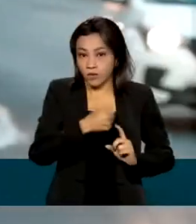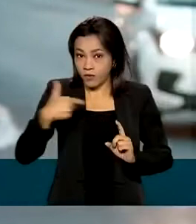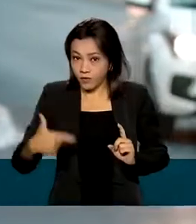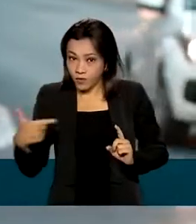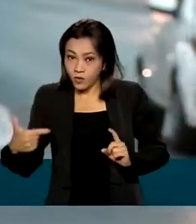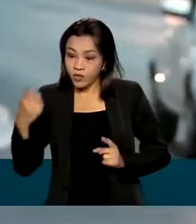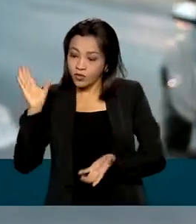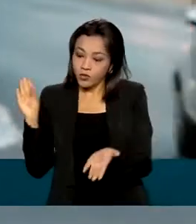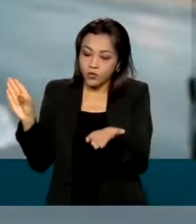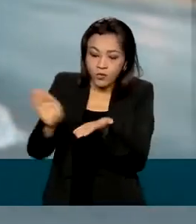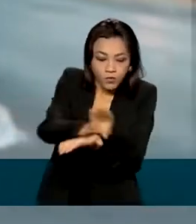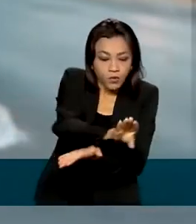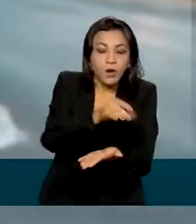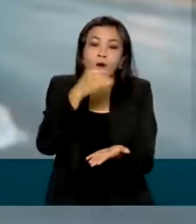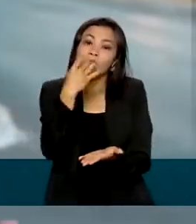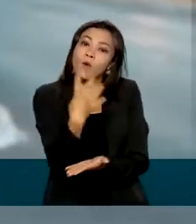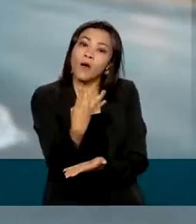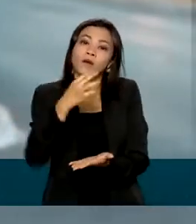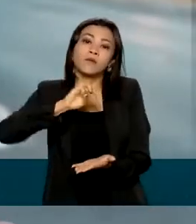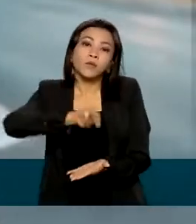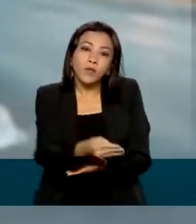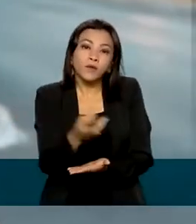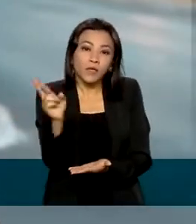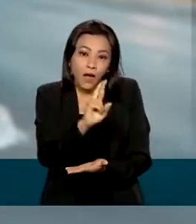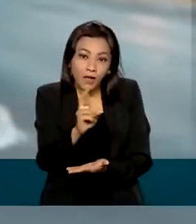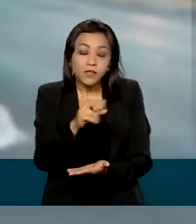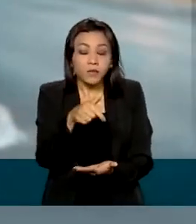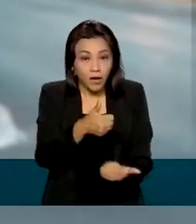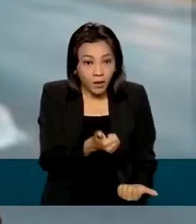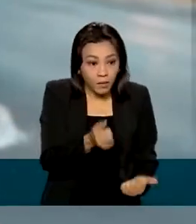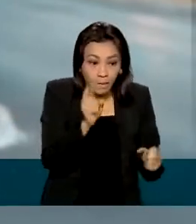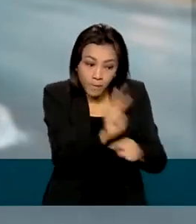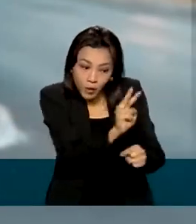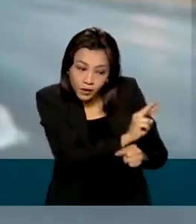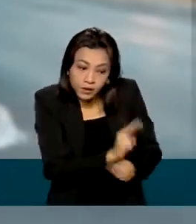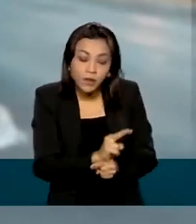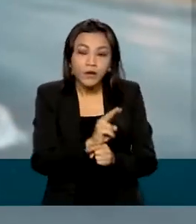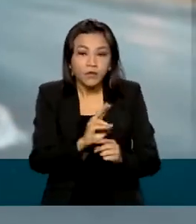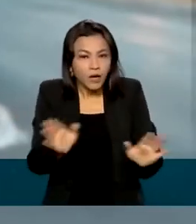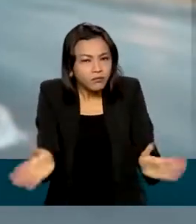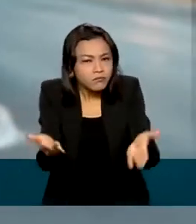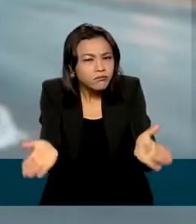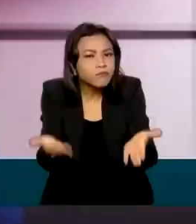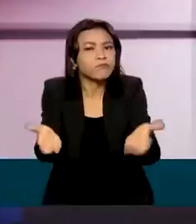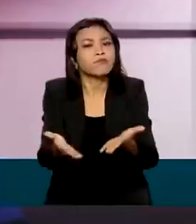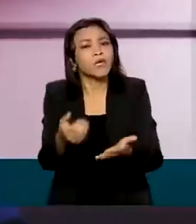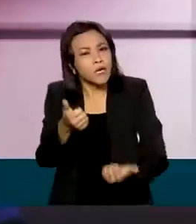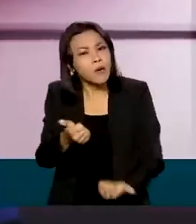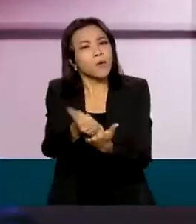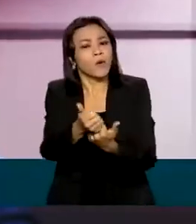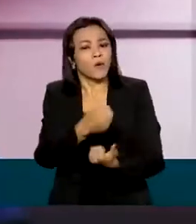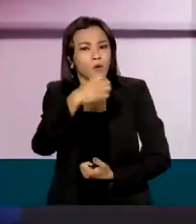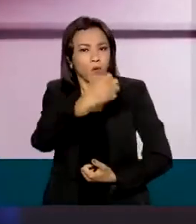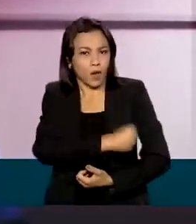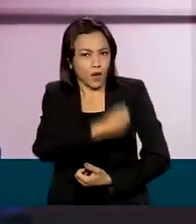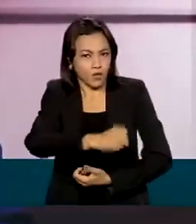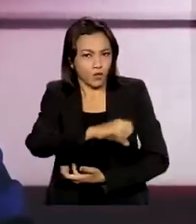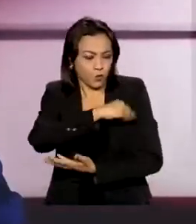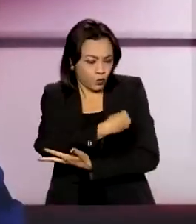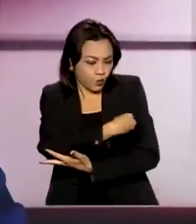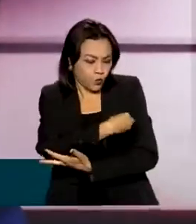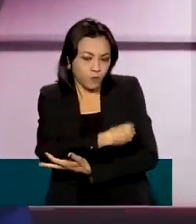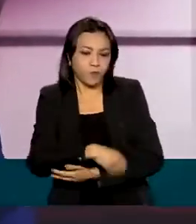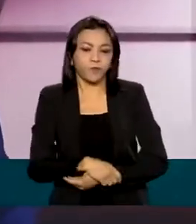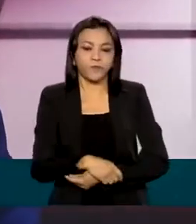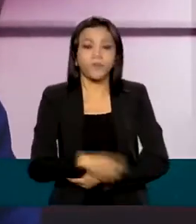destinados 4 milhões de reais para ações de proteção promoção e apoio ao aleitamento materno o compromisso